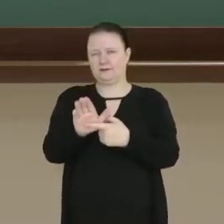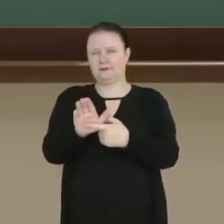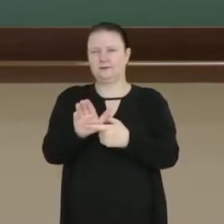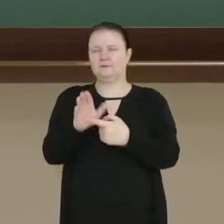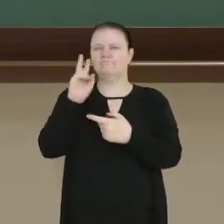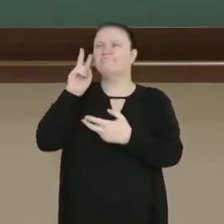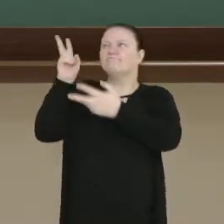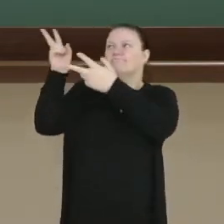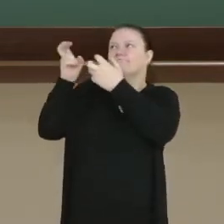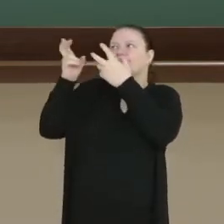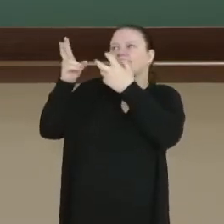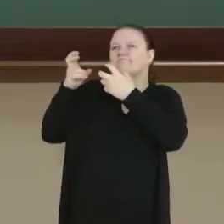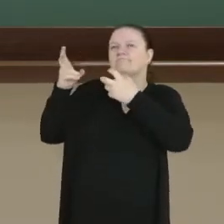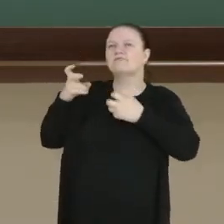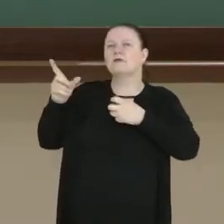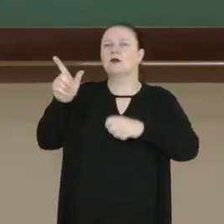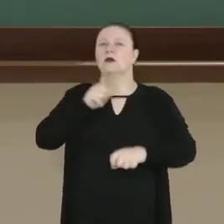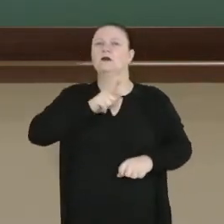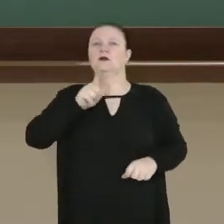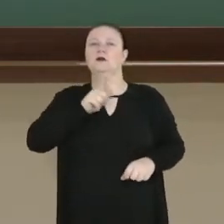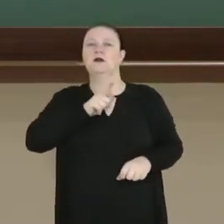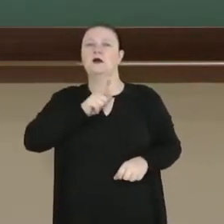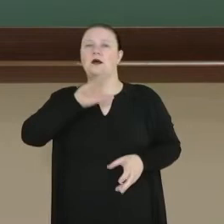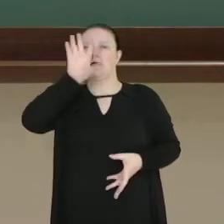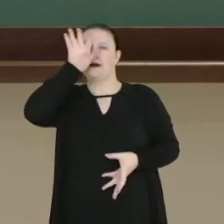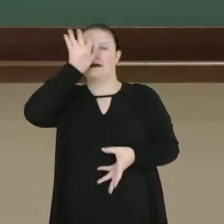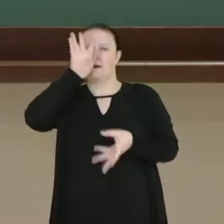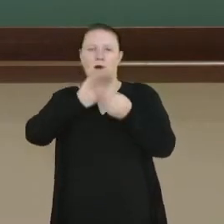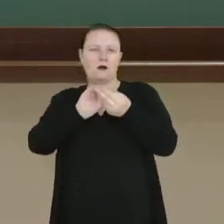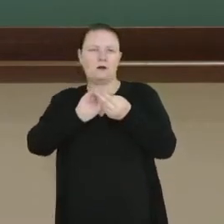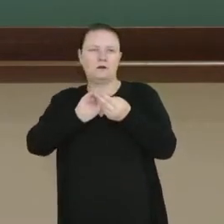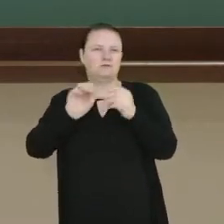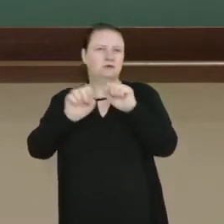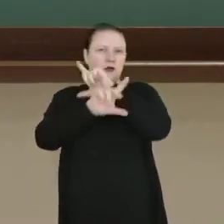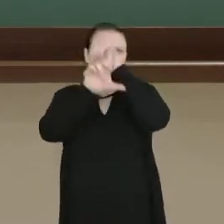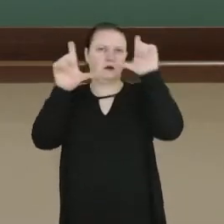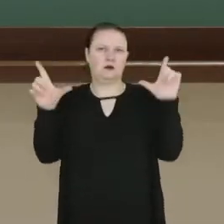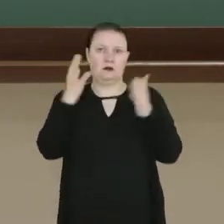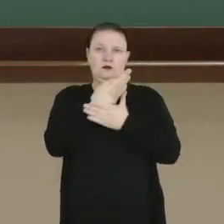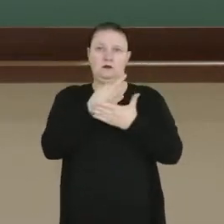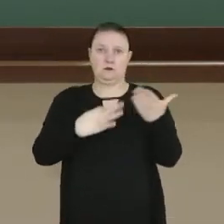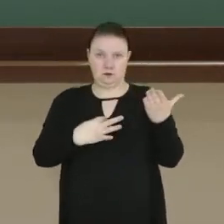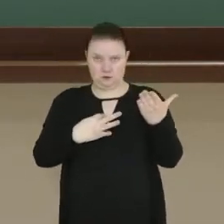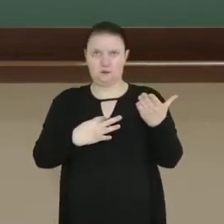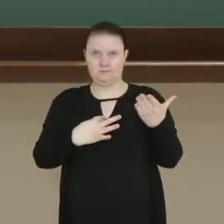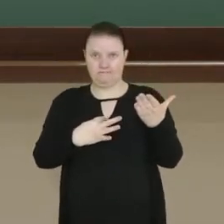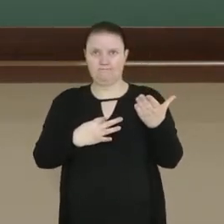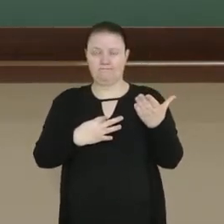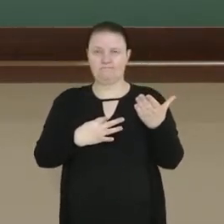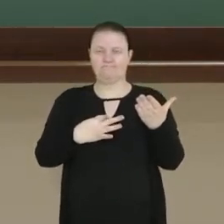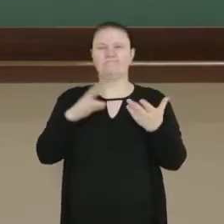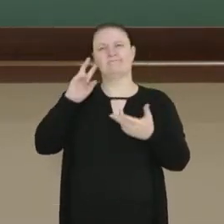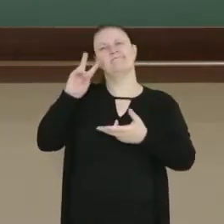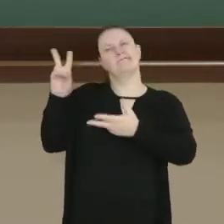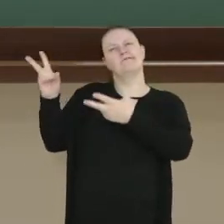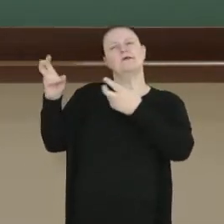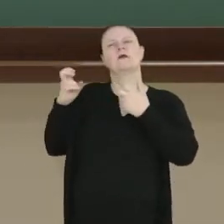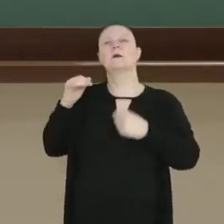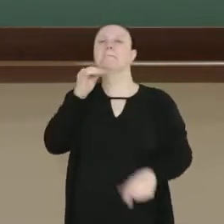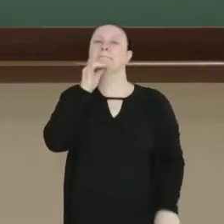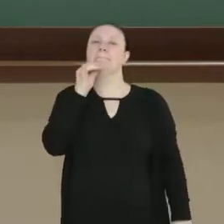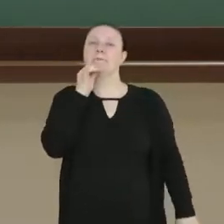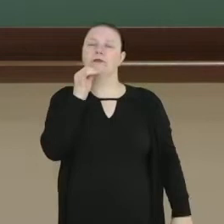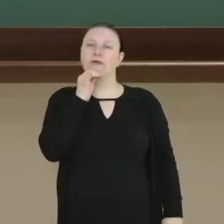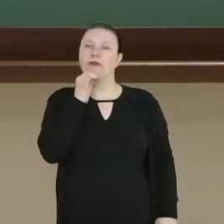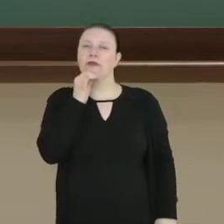observar esses detalhes, nós temos a compreensão total, então, do texto. Então, observe, por exemplo, lá,